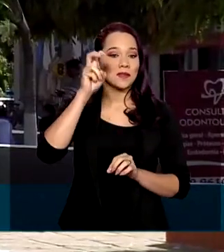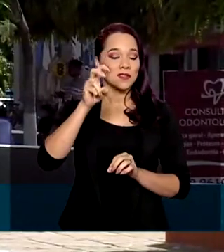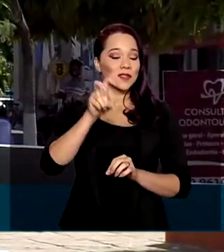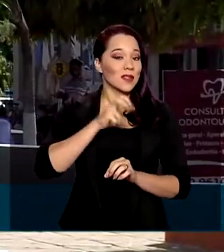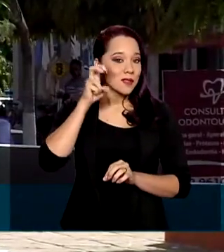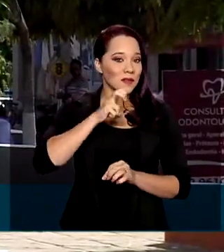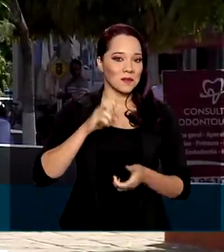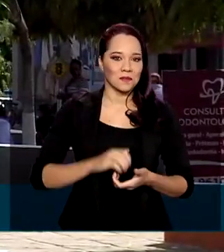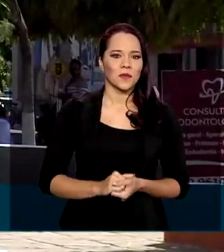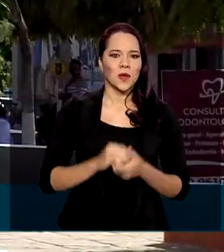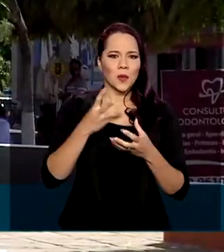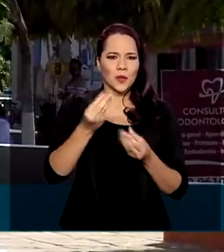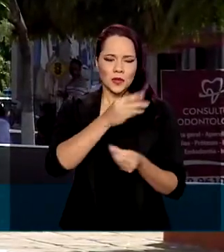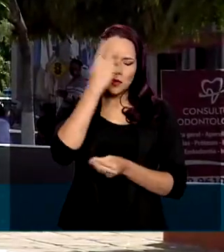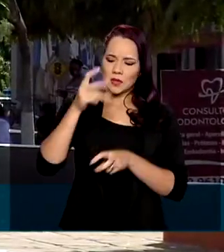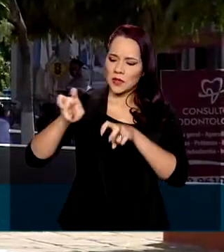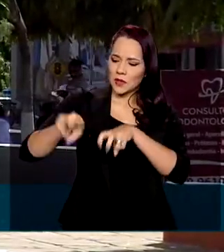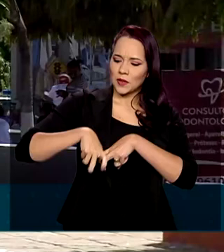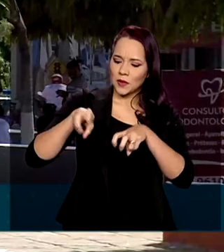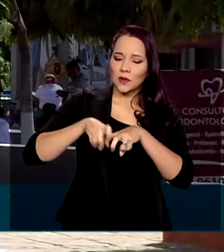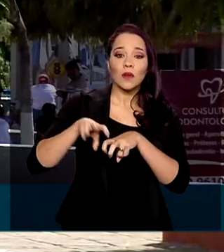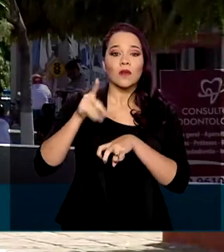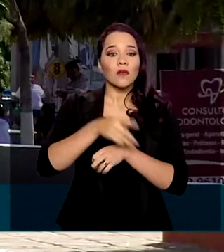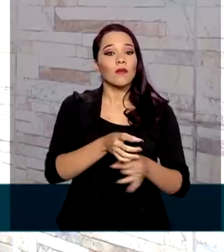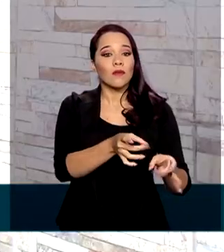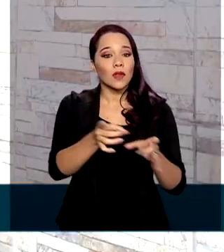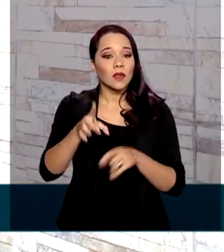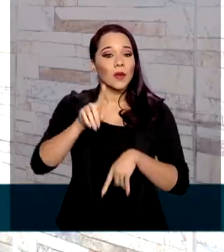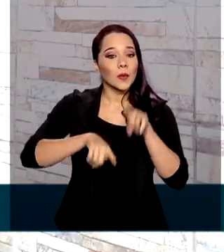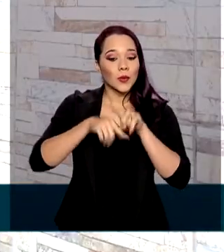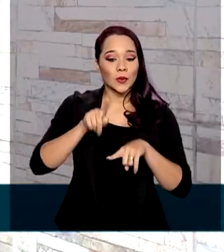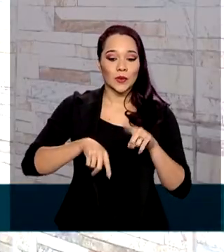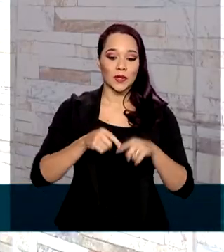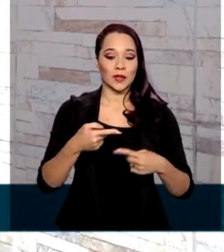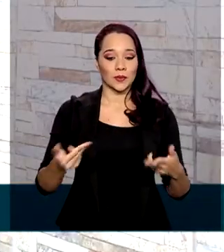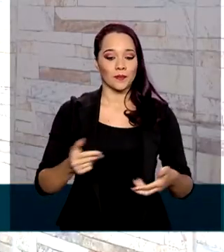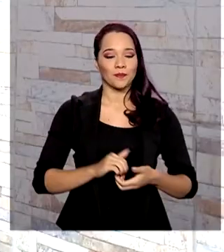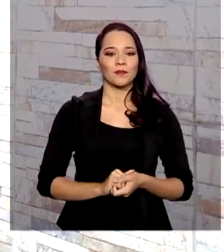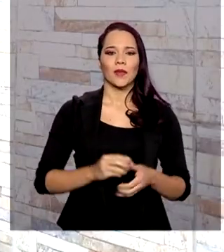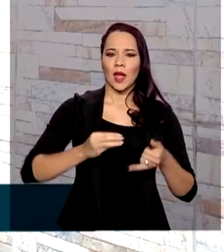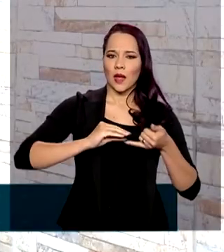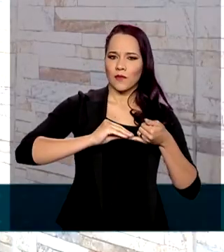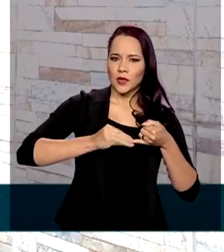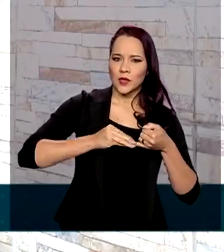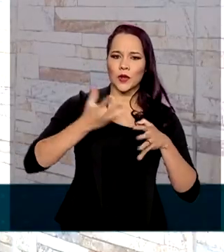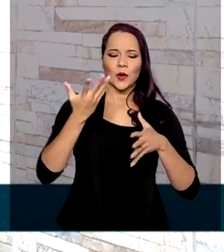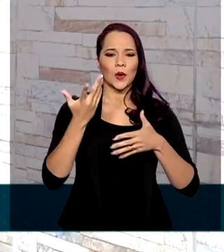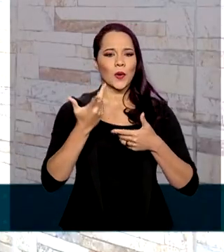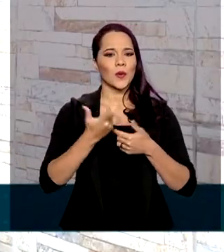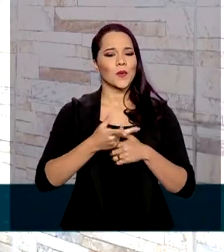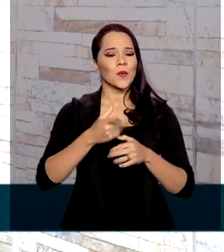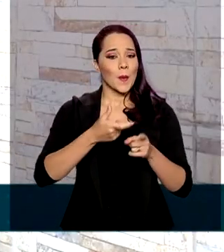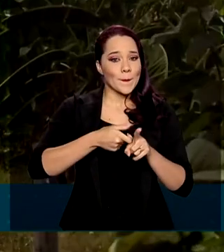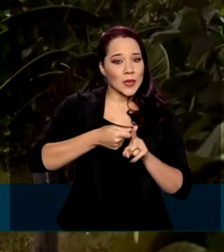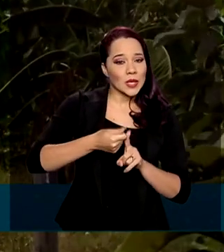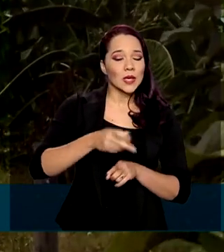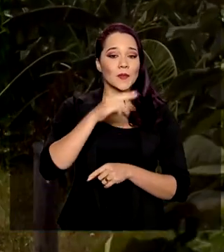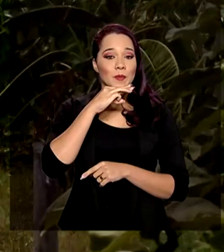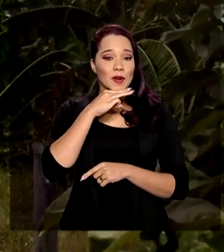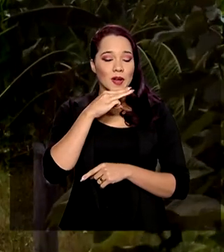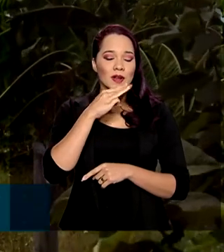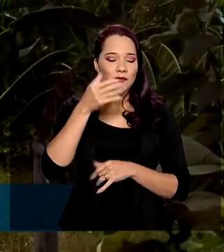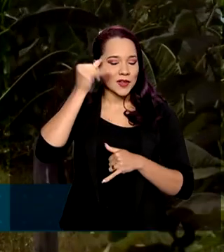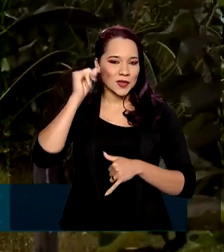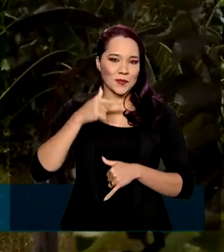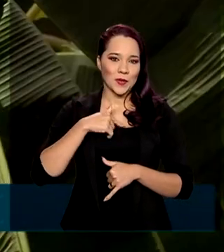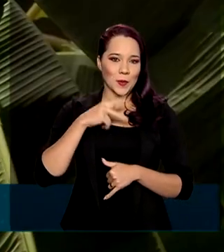Muitos agricultores vêm para o centrinho vender sua produção. Planta corrente, feijão, milho, manga, lá no sítio do meu pai. A